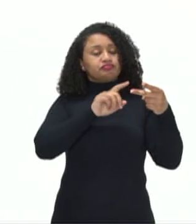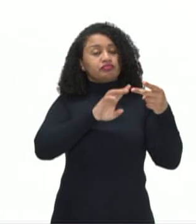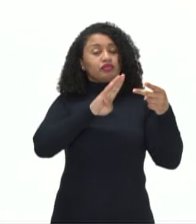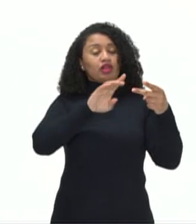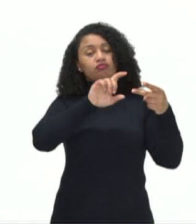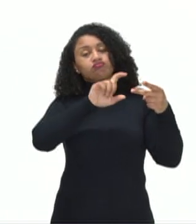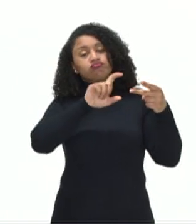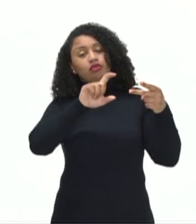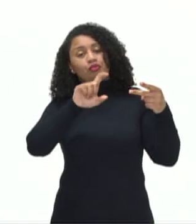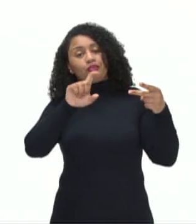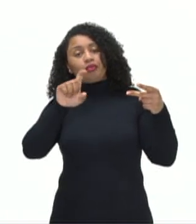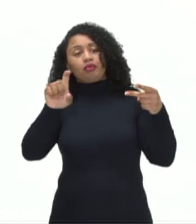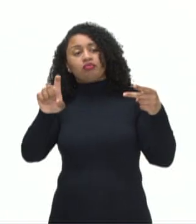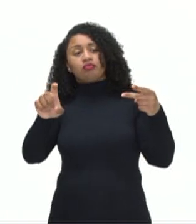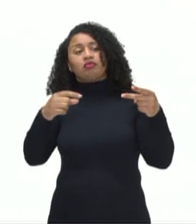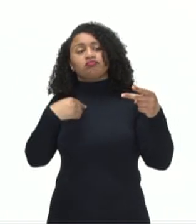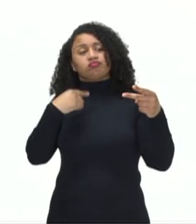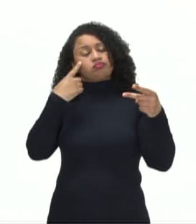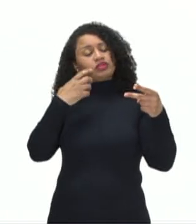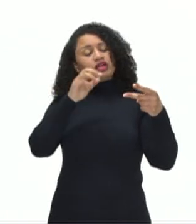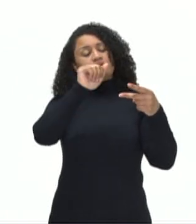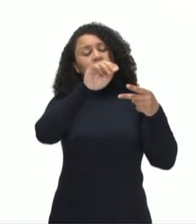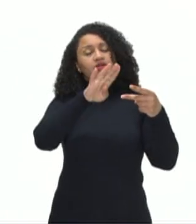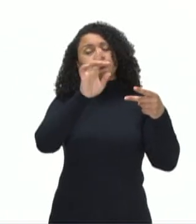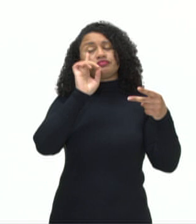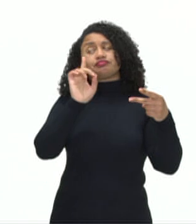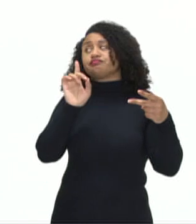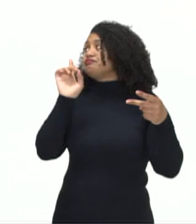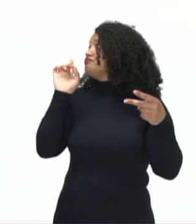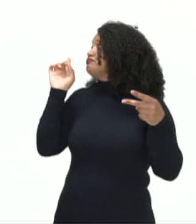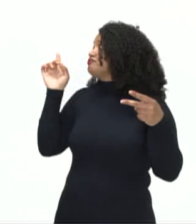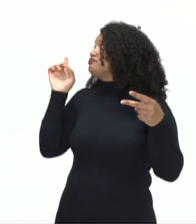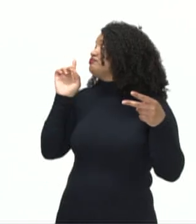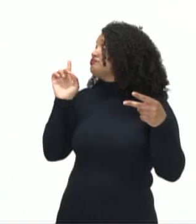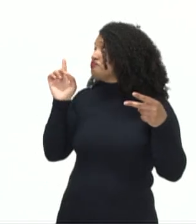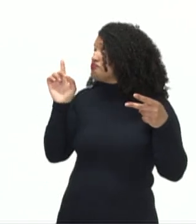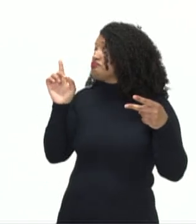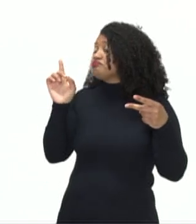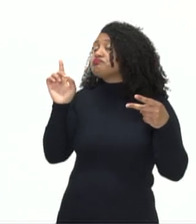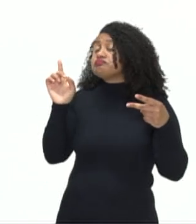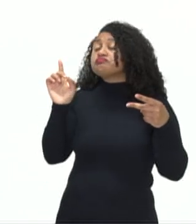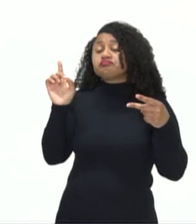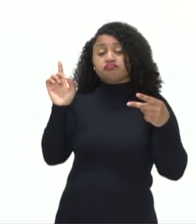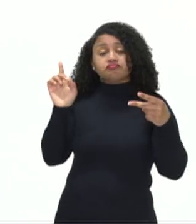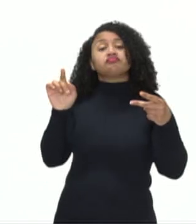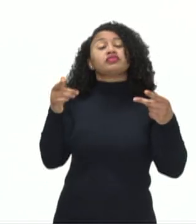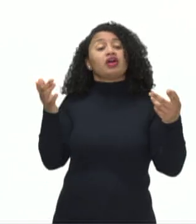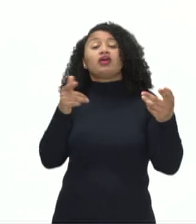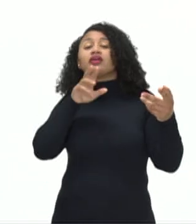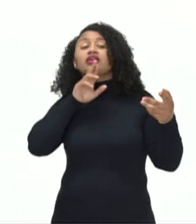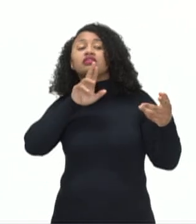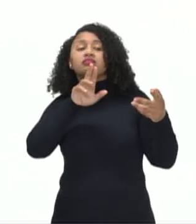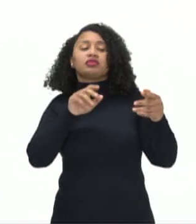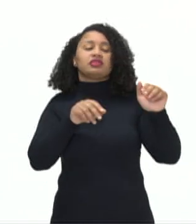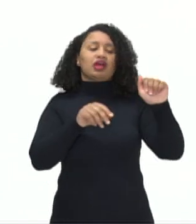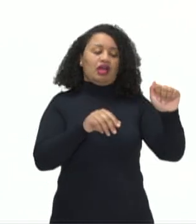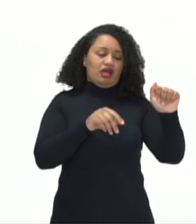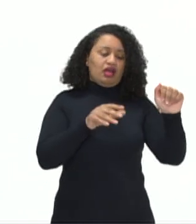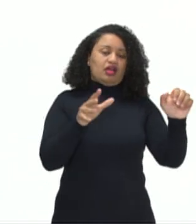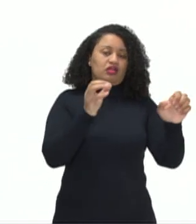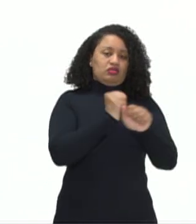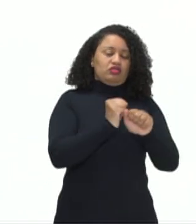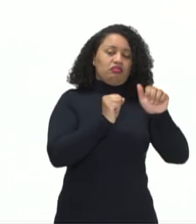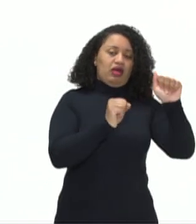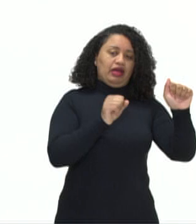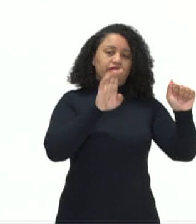polinômio b, menos 2a ao quadrado menos 2ab mais b, determine. Na letra A, a soma